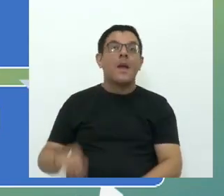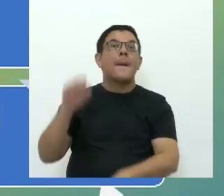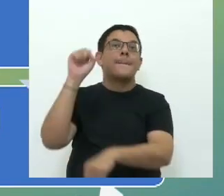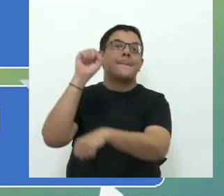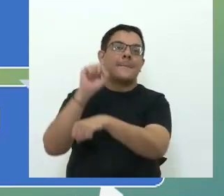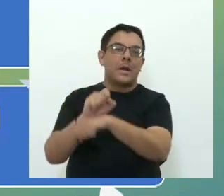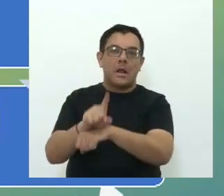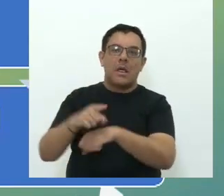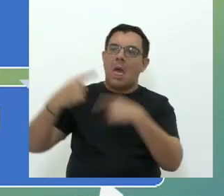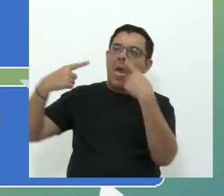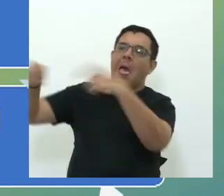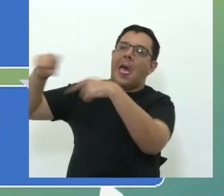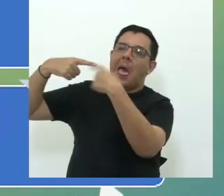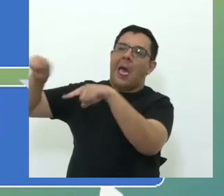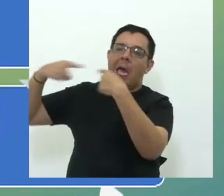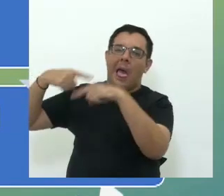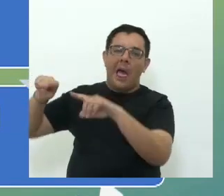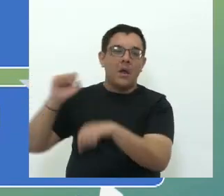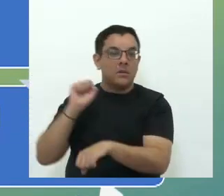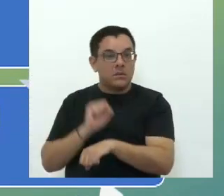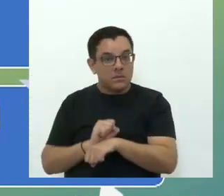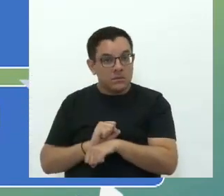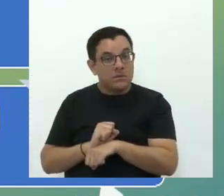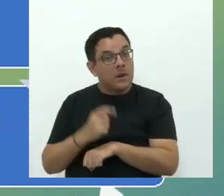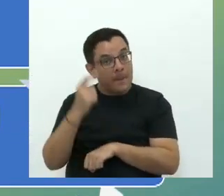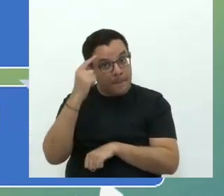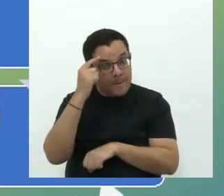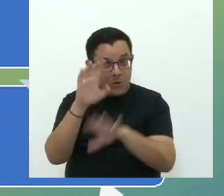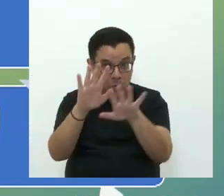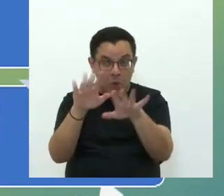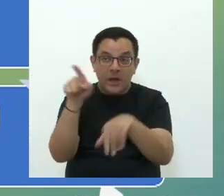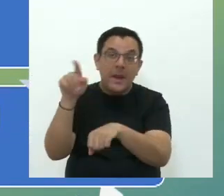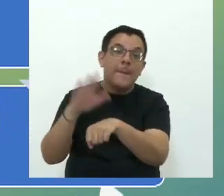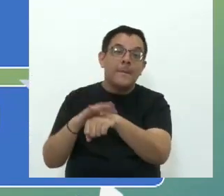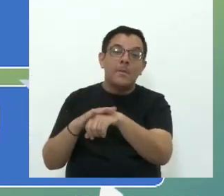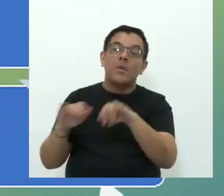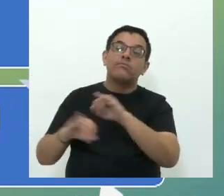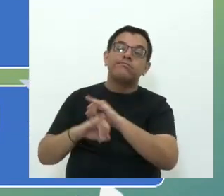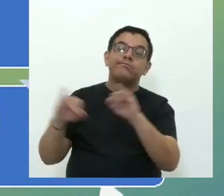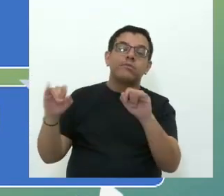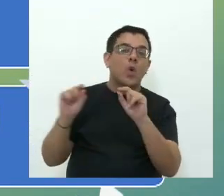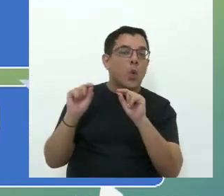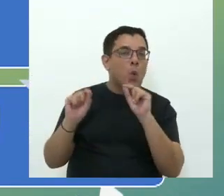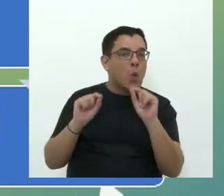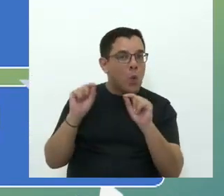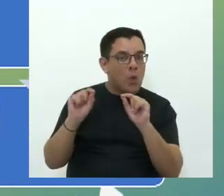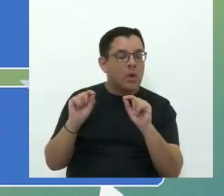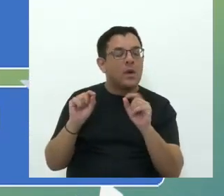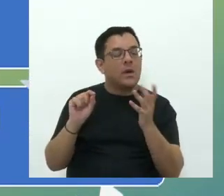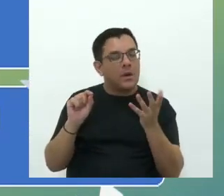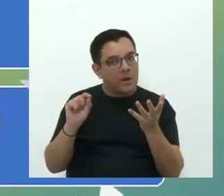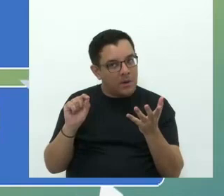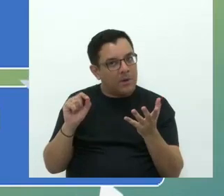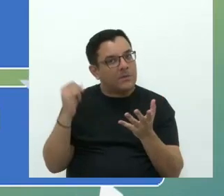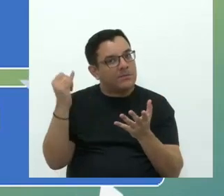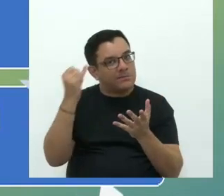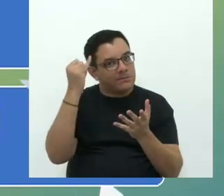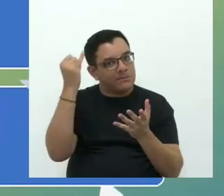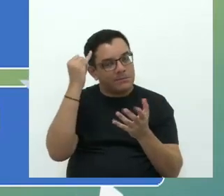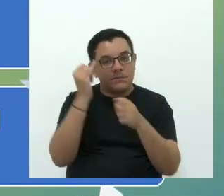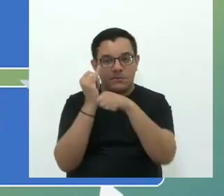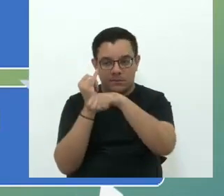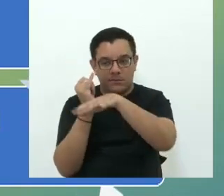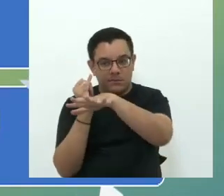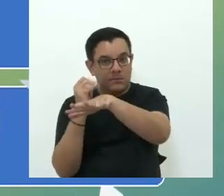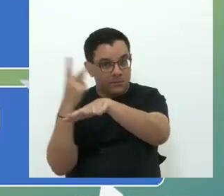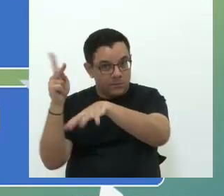mensageiros e vamos olhar mais para as mensagens Isso é importante porque quando a imprensa de fato